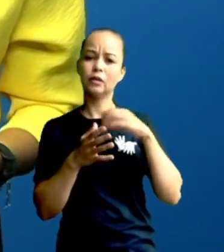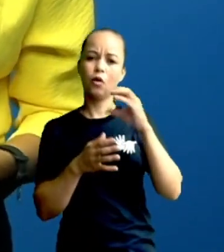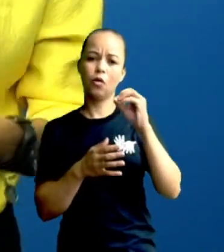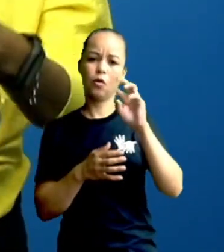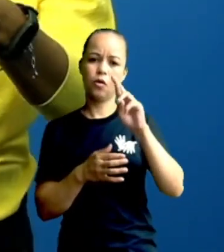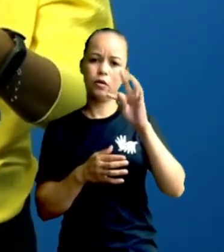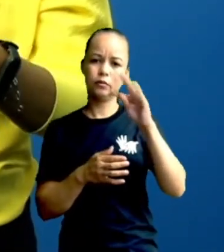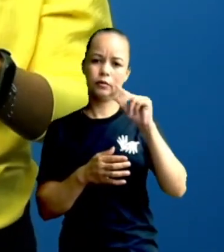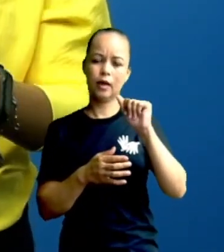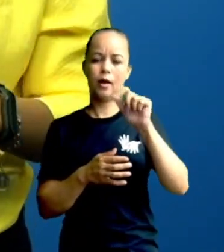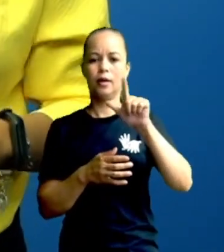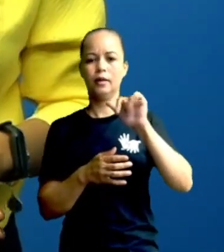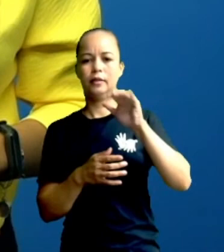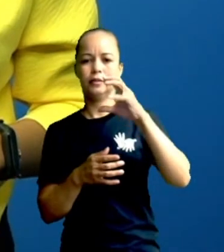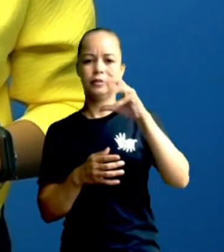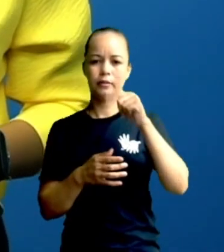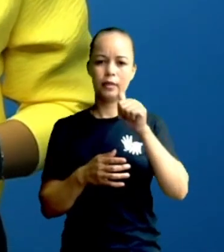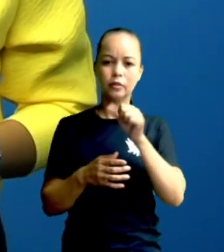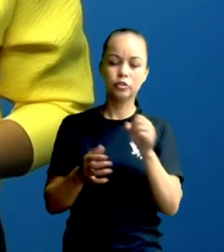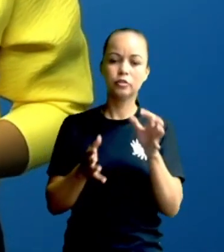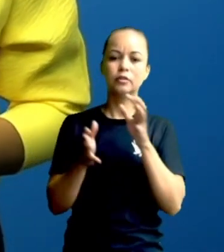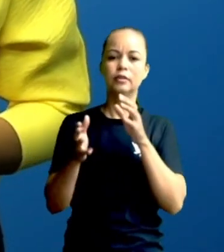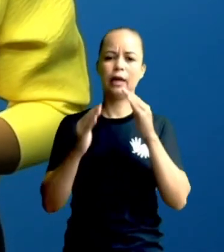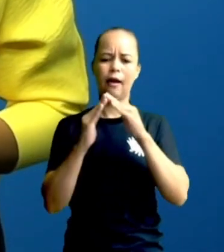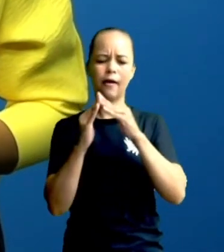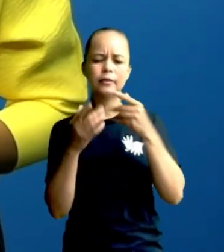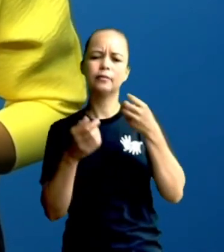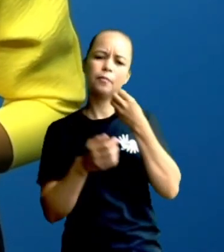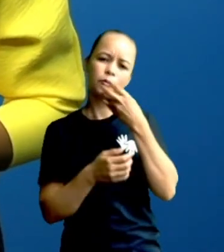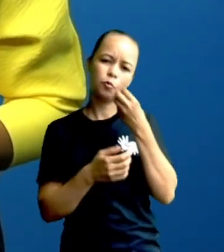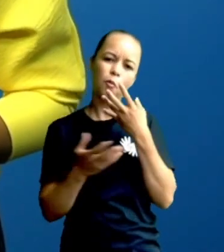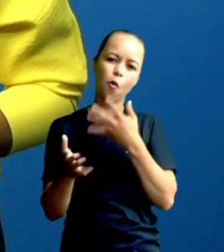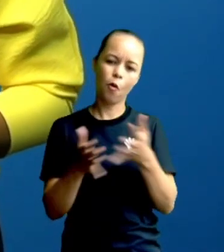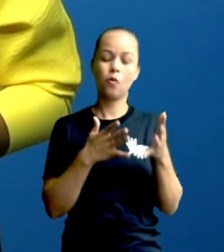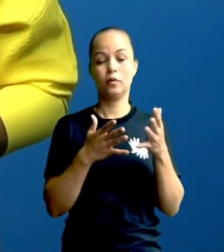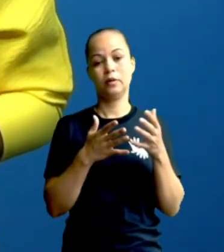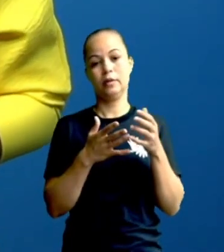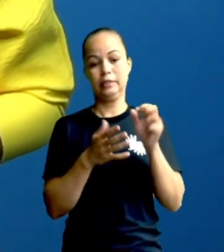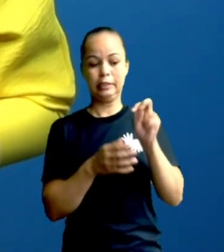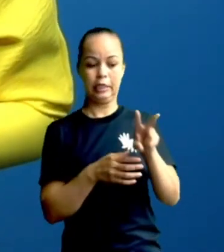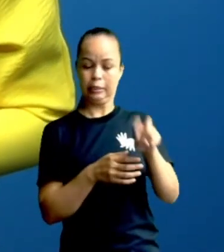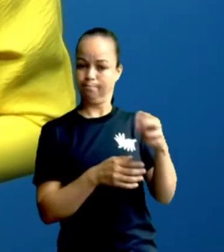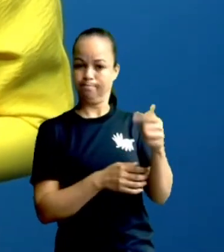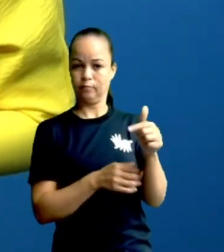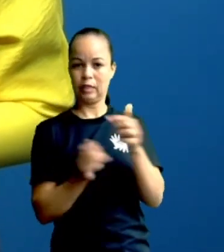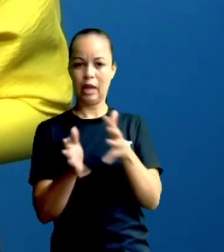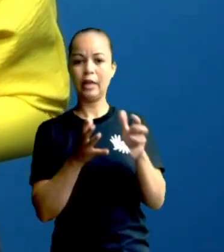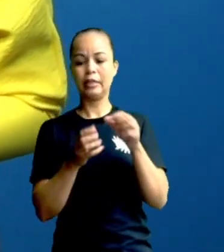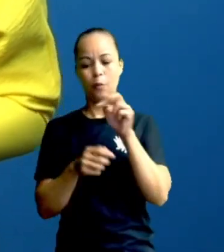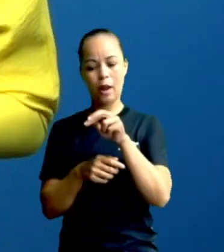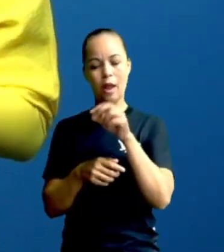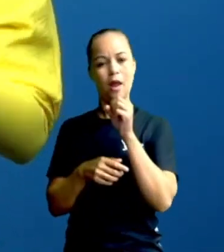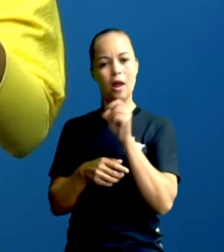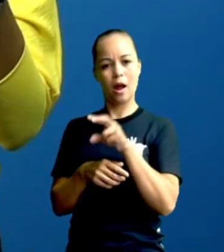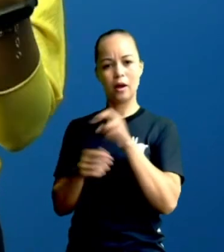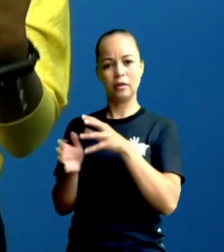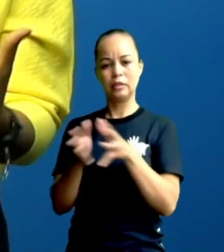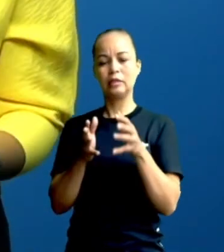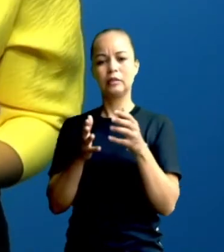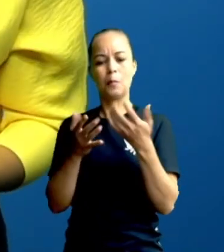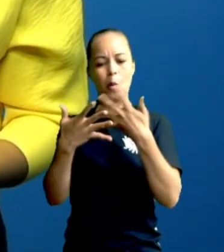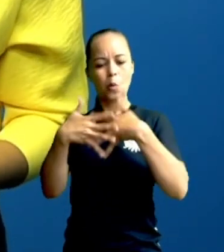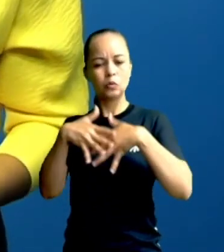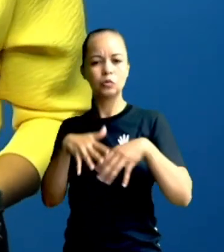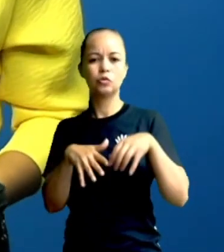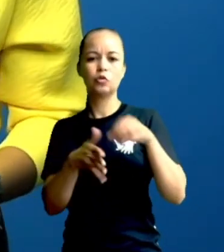em casa também, que também é algo muito bom, certo? Produtos orgânicos, que a gente chama de produtos orgânicos, produtos mais